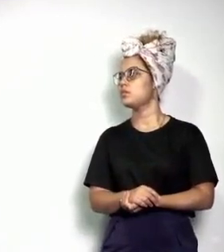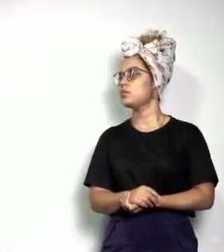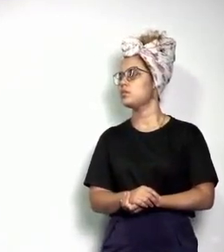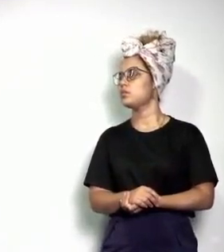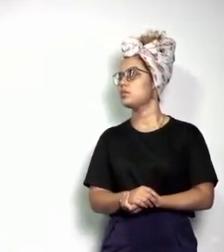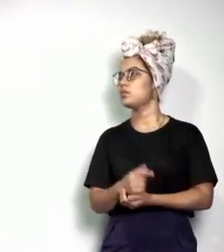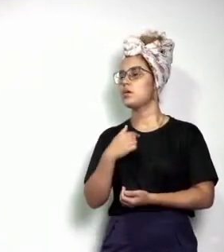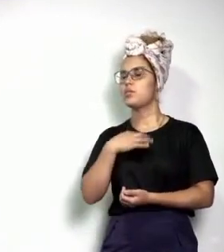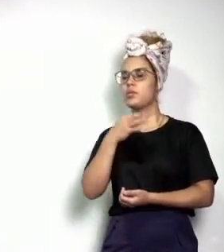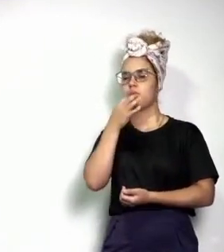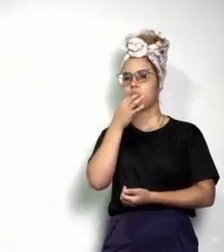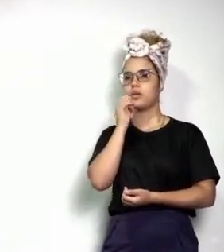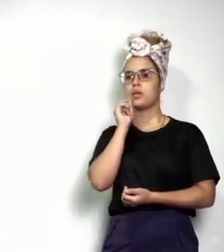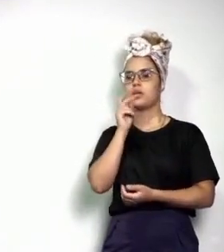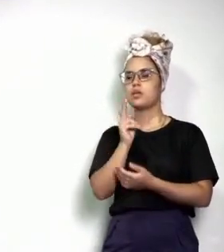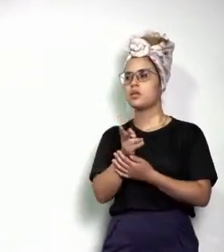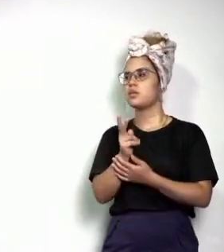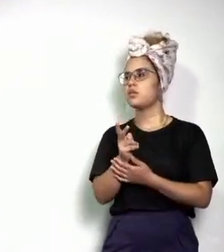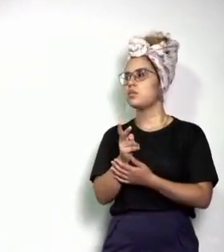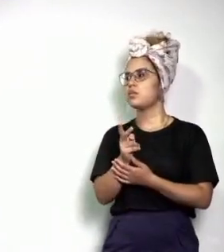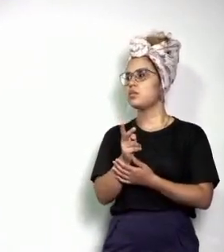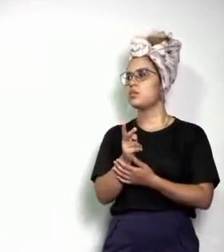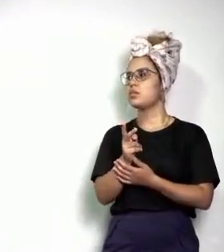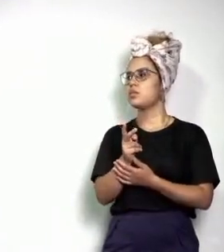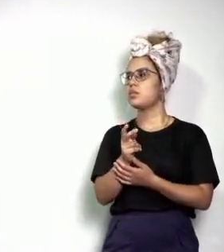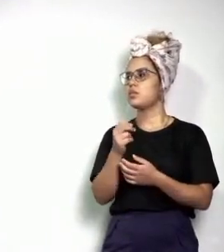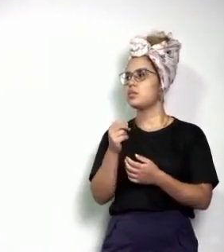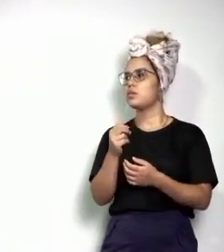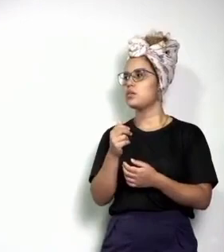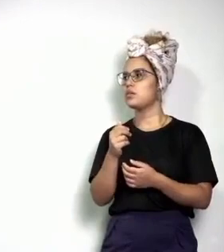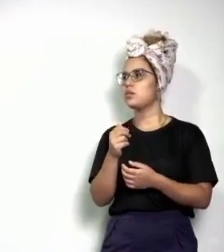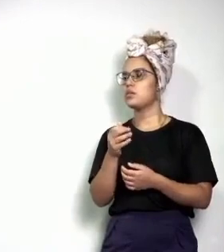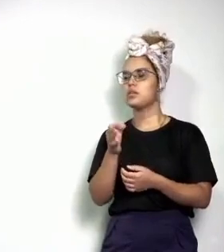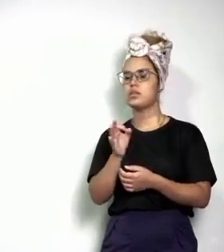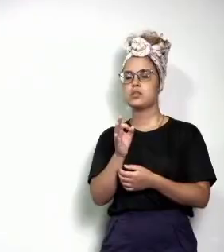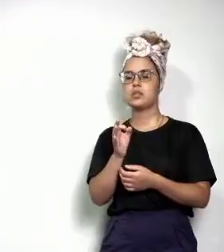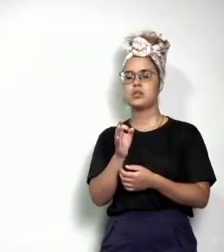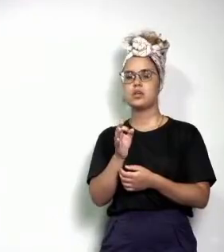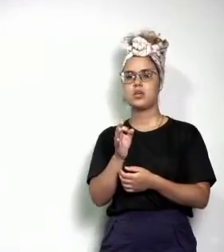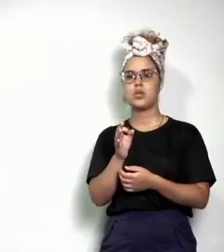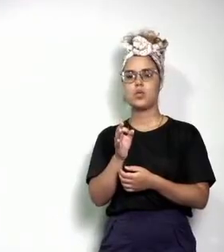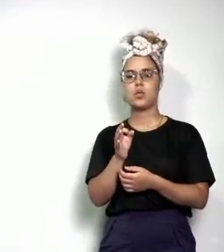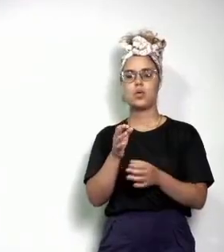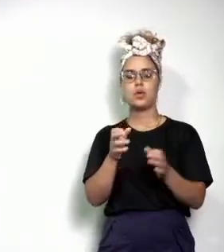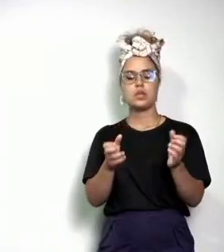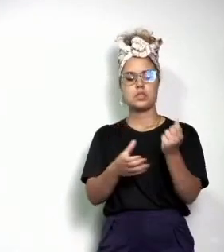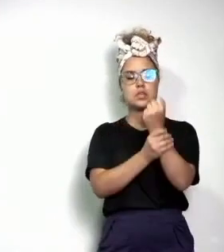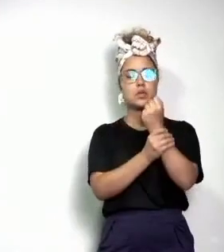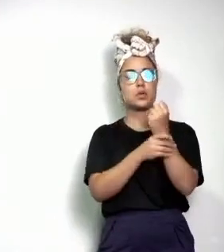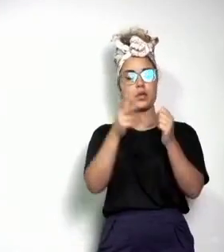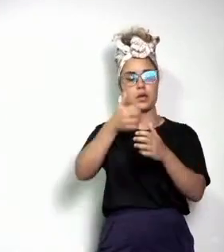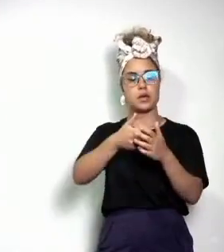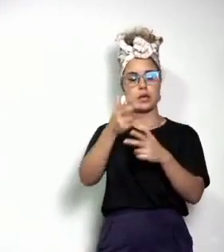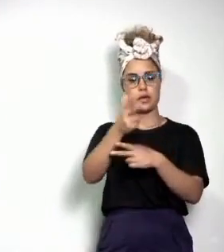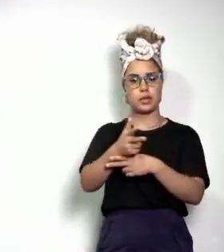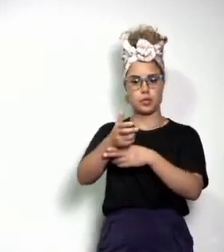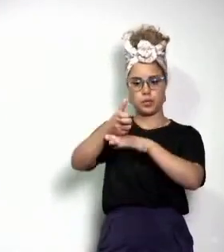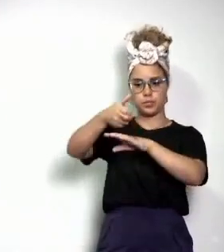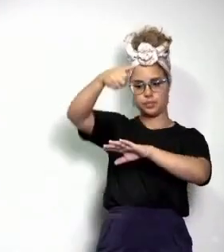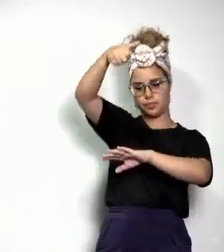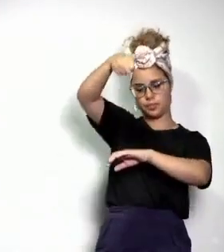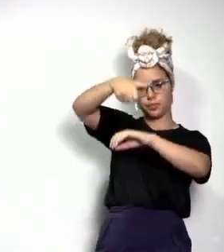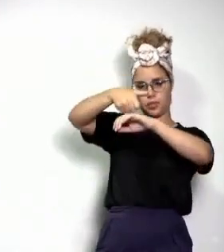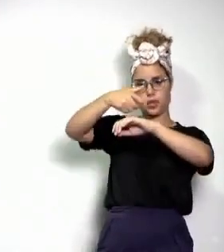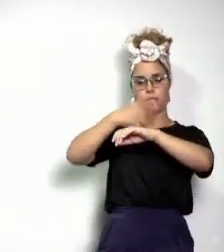Aí a minha sugestão é que você sempre segure a câmera por cima, que é onde você tem o maior controle do peso dela. E se você não